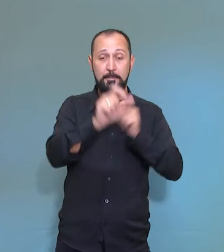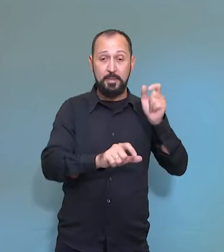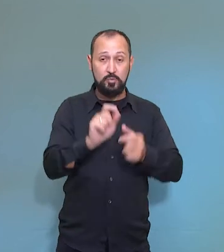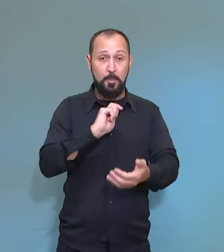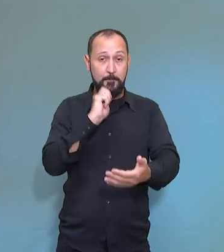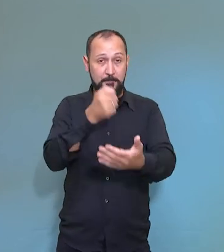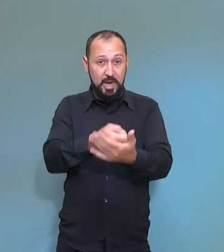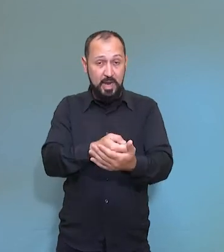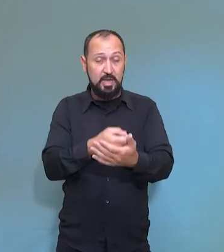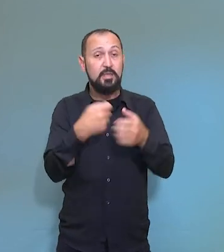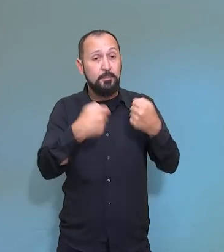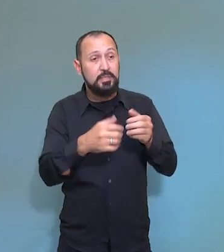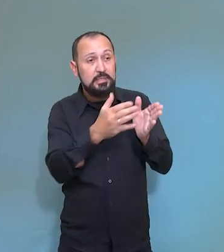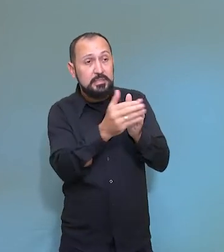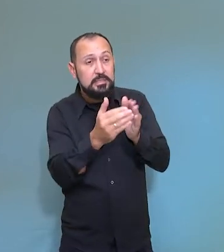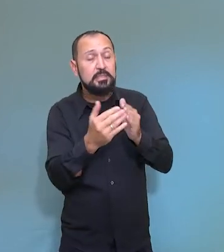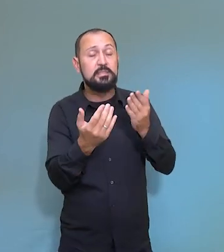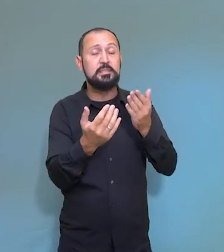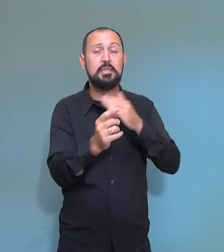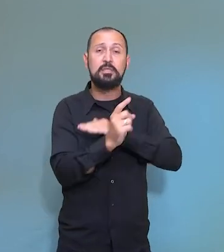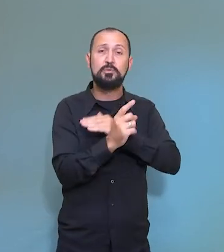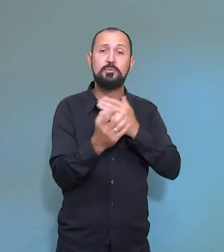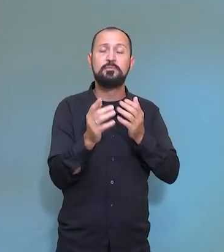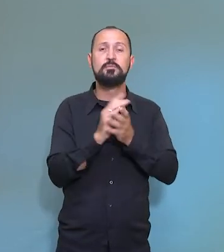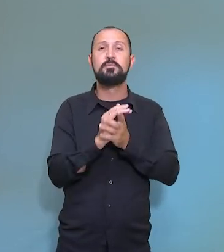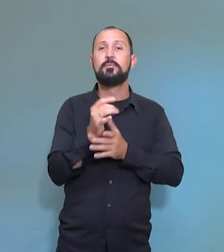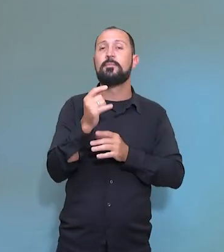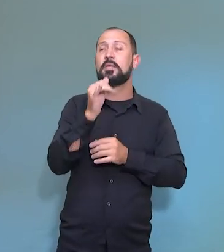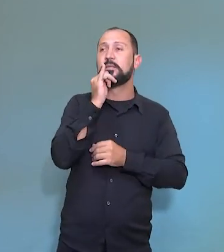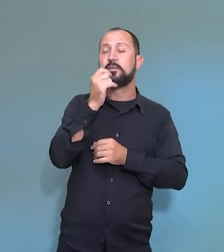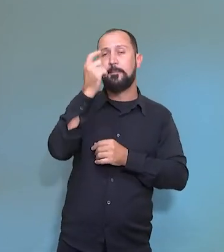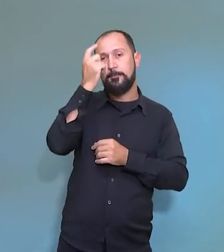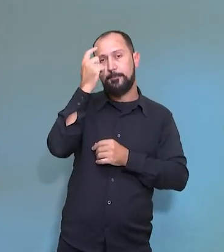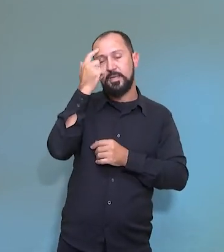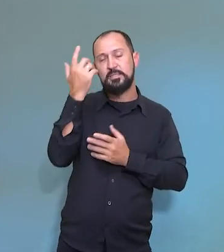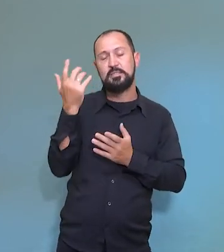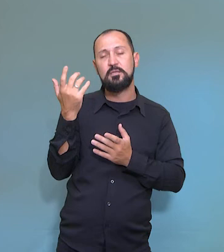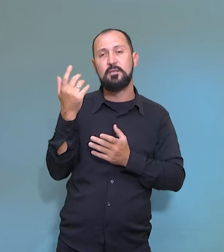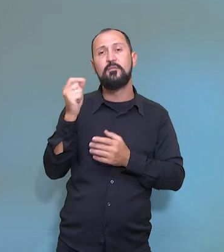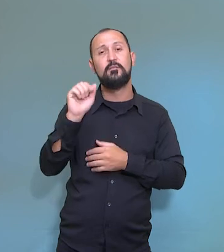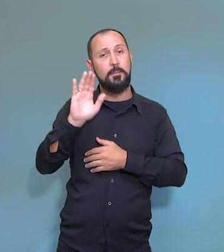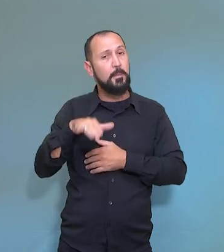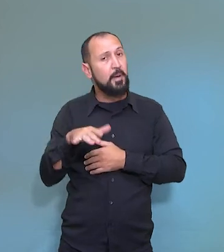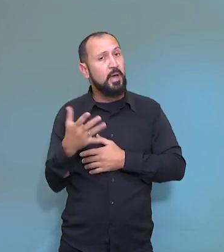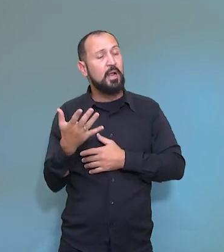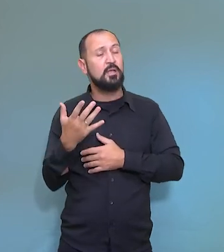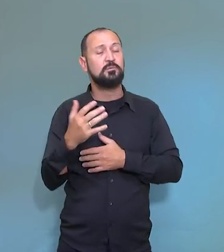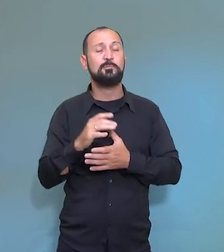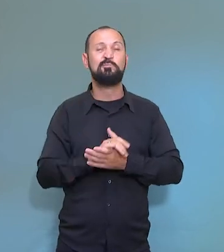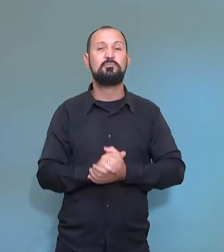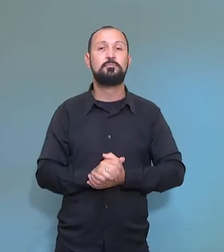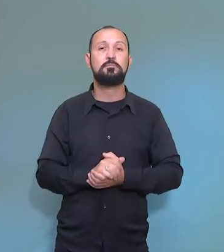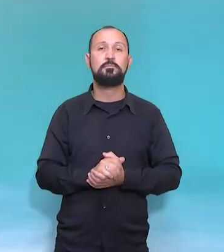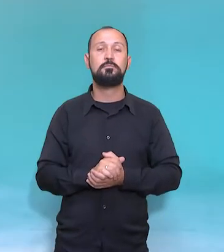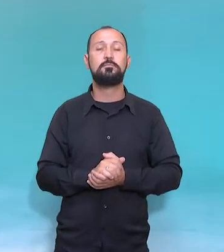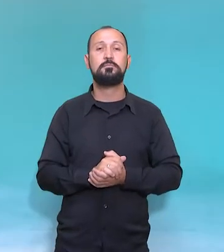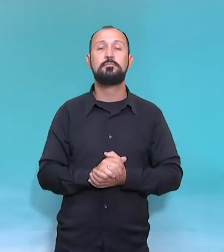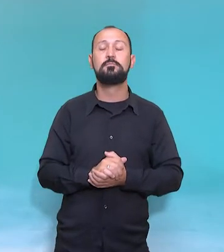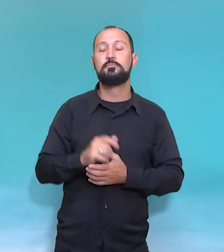pro contribuinte, pro cidadão que está precisando de um serviço? Aparentemente, a gente imagina que isso vai baratear, né, o